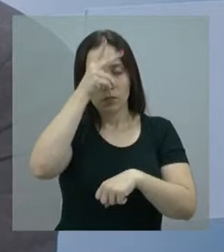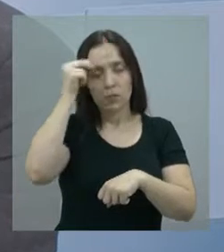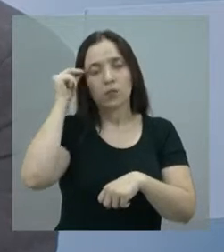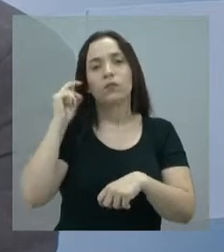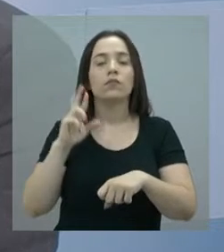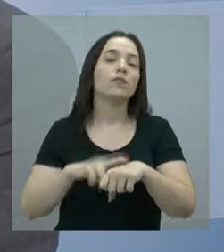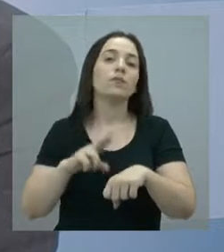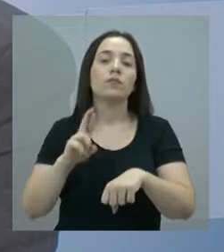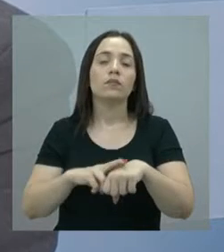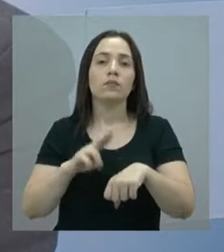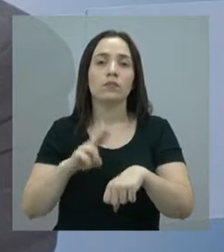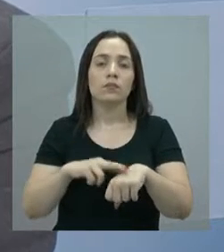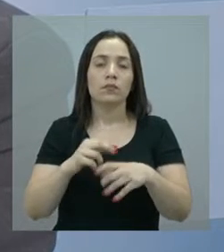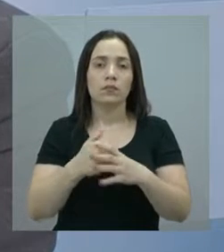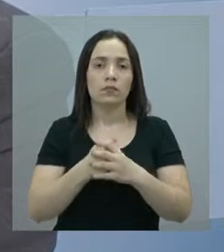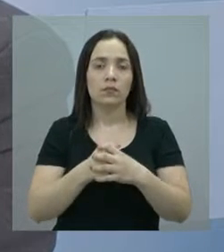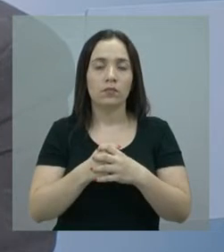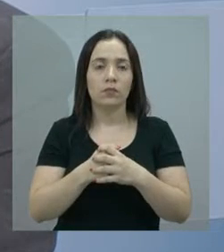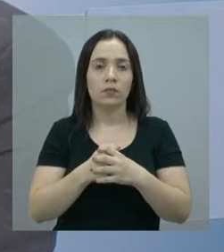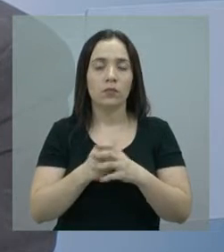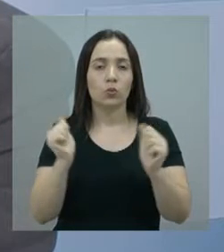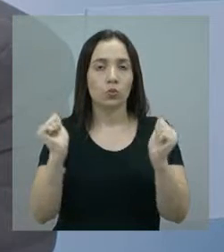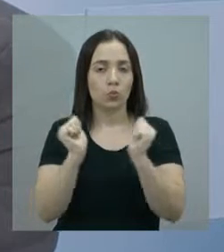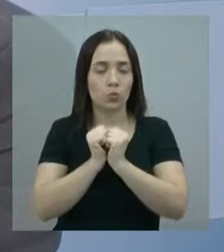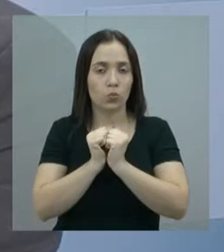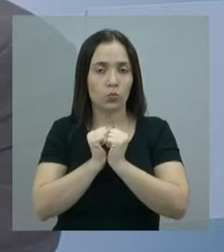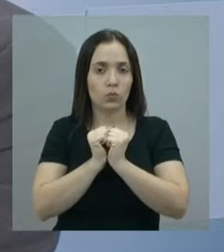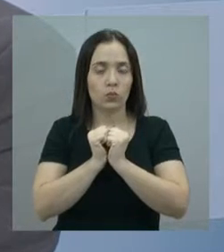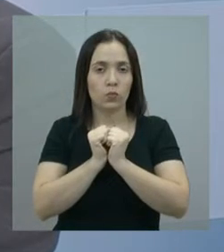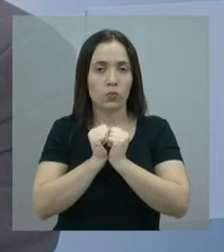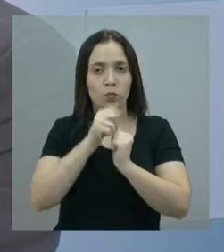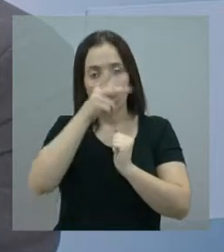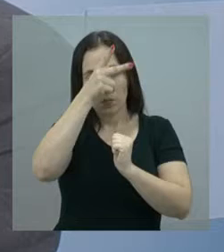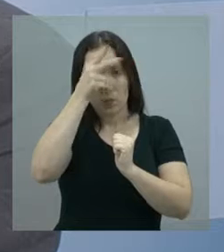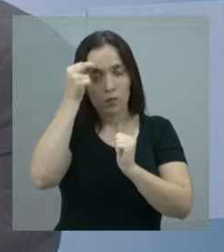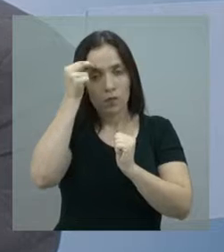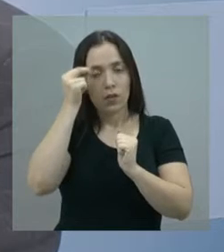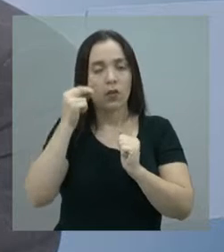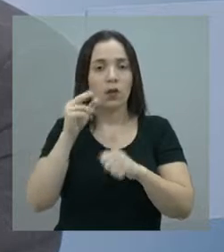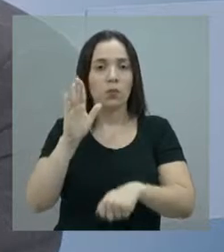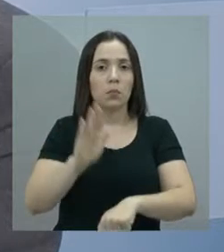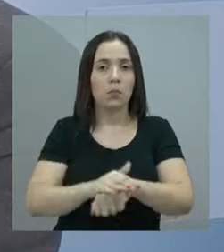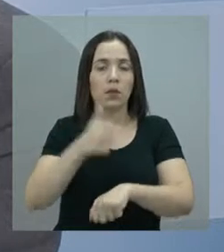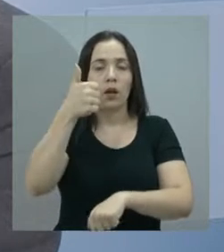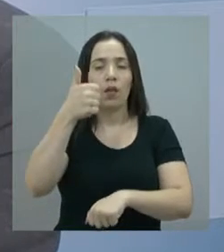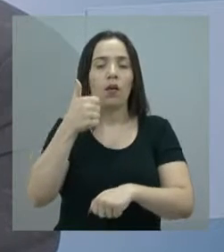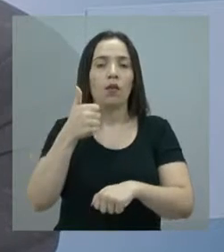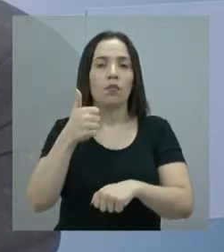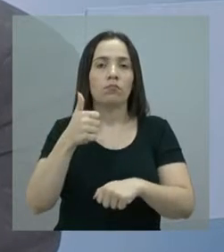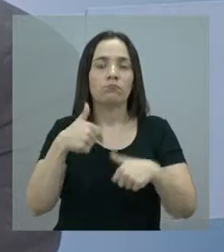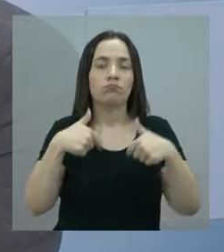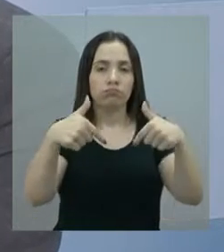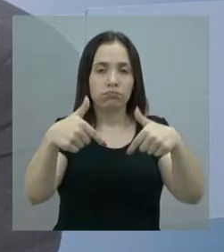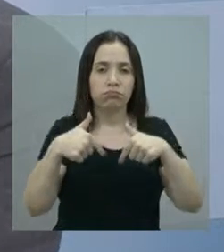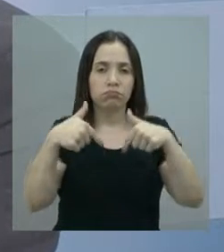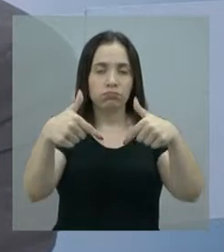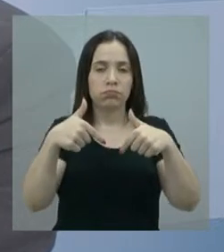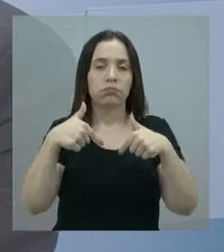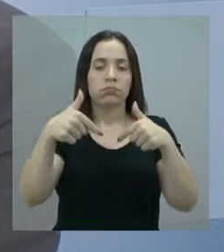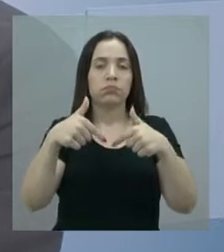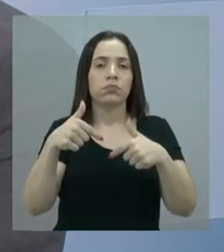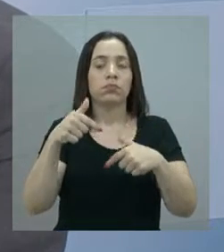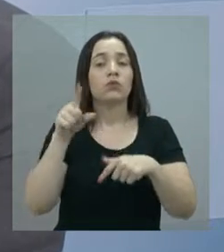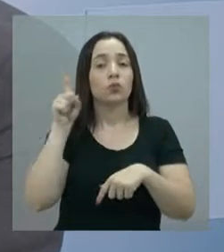Roberto Cláudio, né, e juntamente com os prefeitos que tiveram o melhor desempenho setorial,